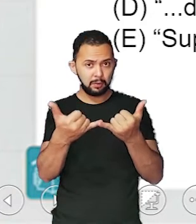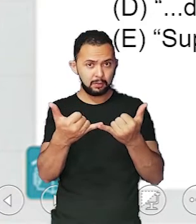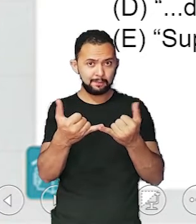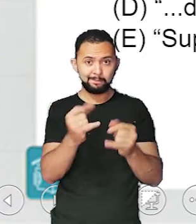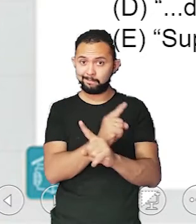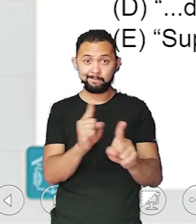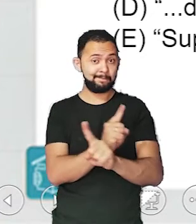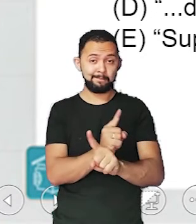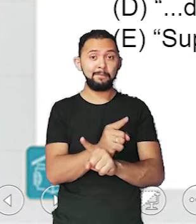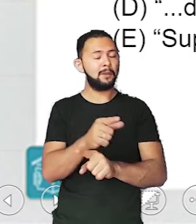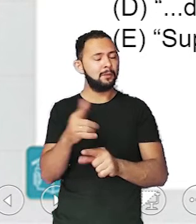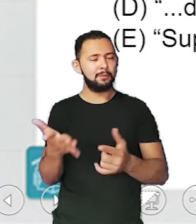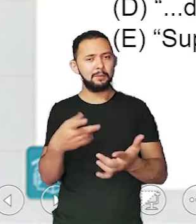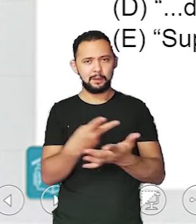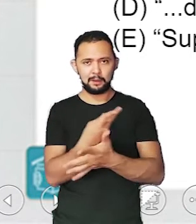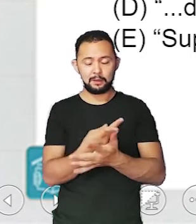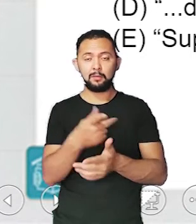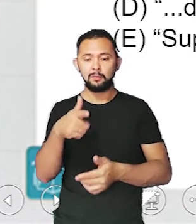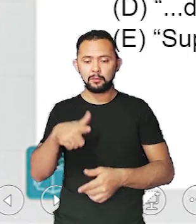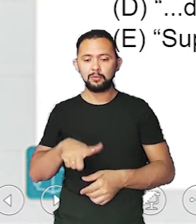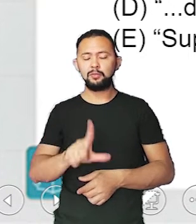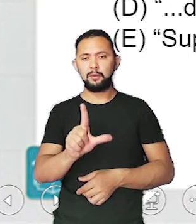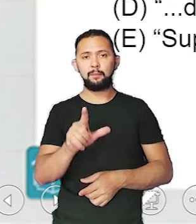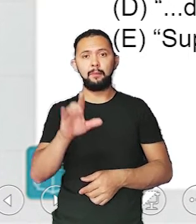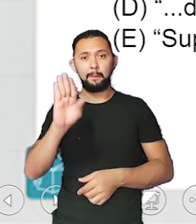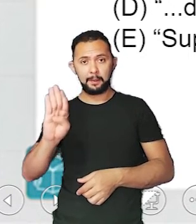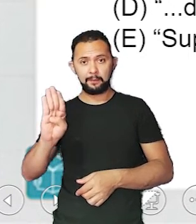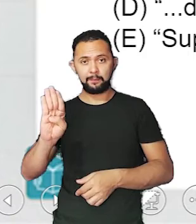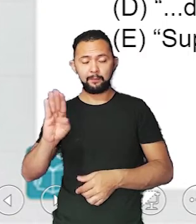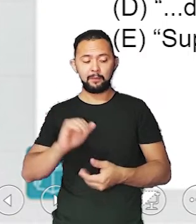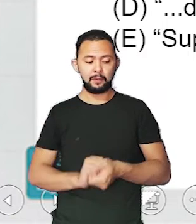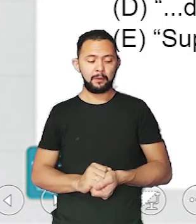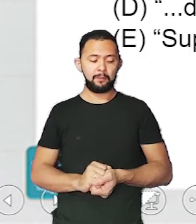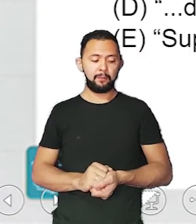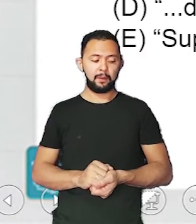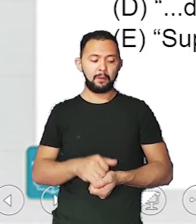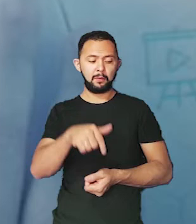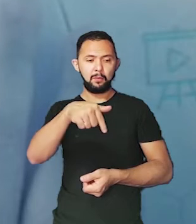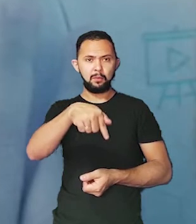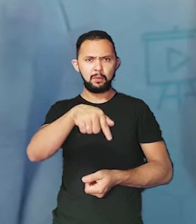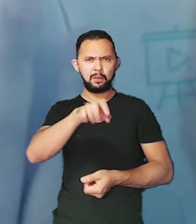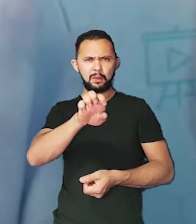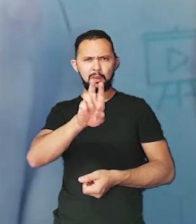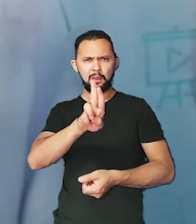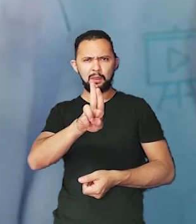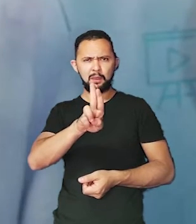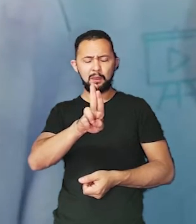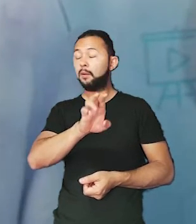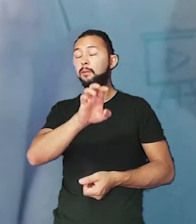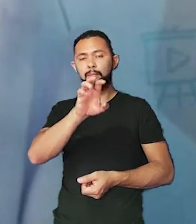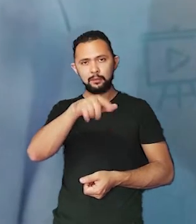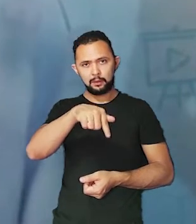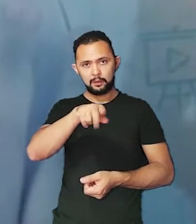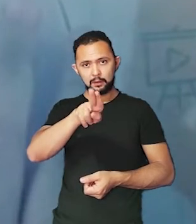Vamos continuar com o bizu. B. Serei o que você quiser. Serei o isto. Deu certo?